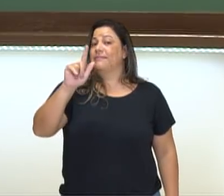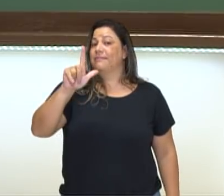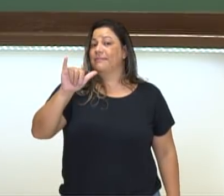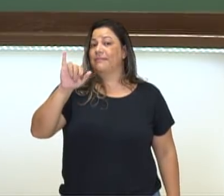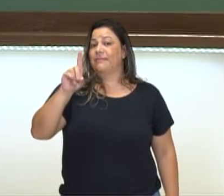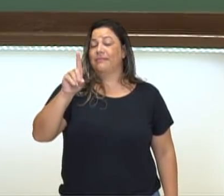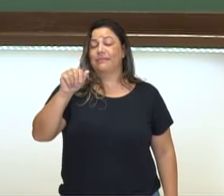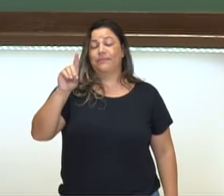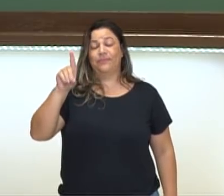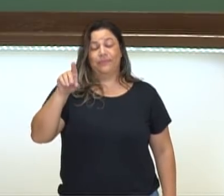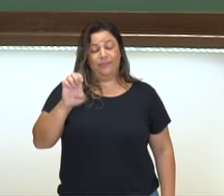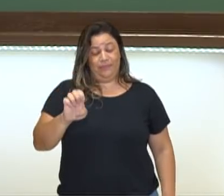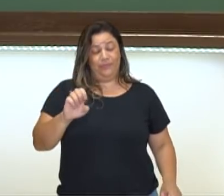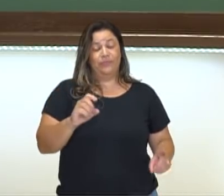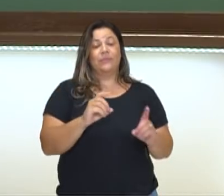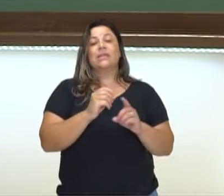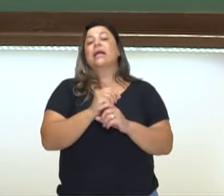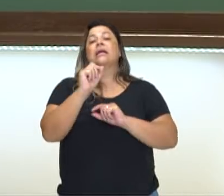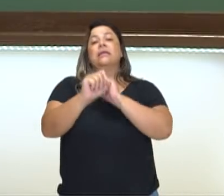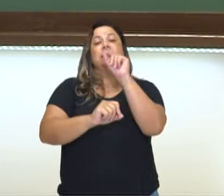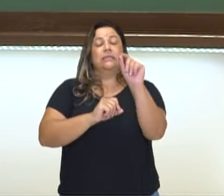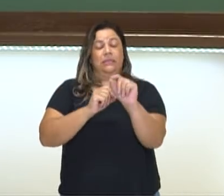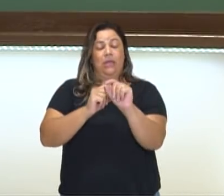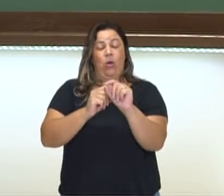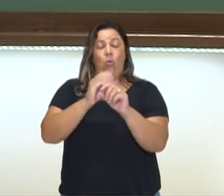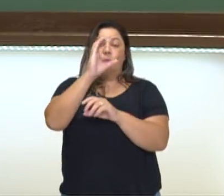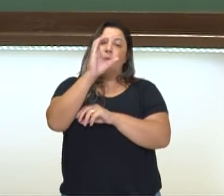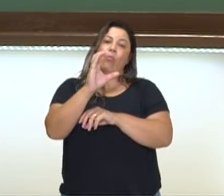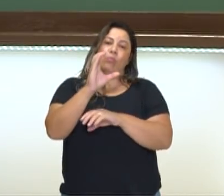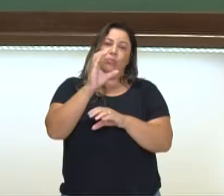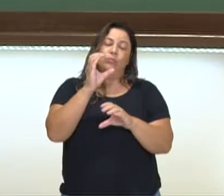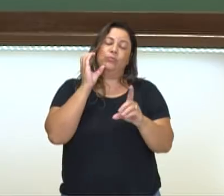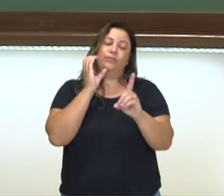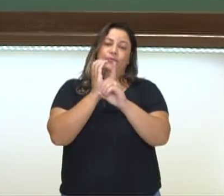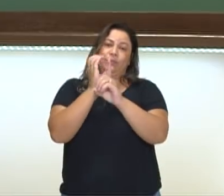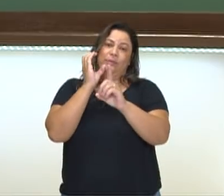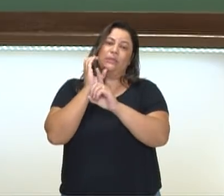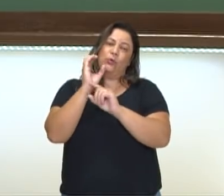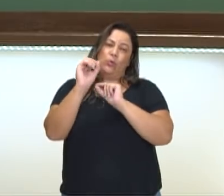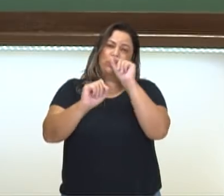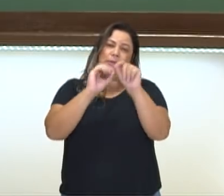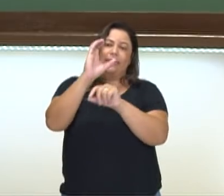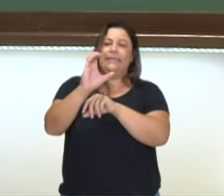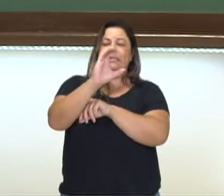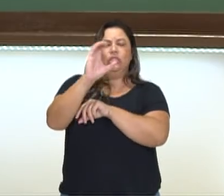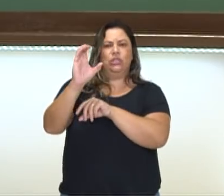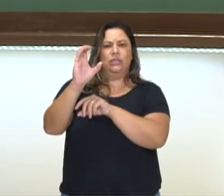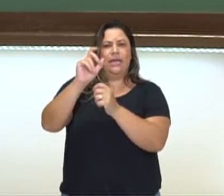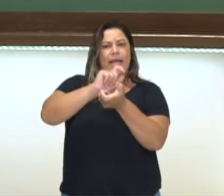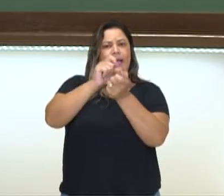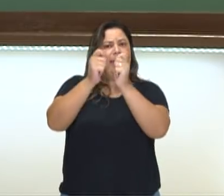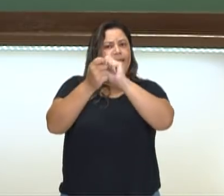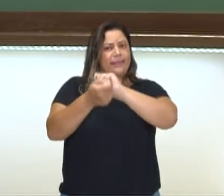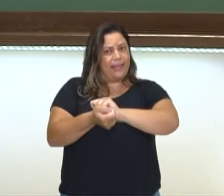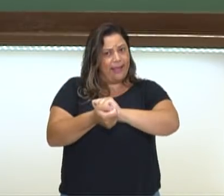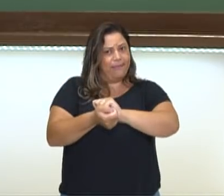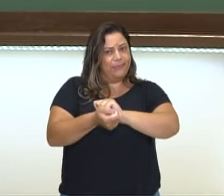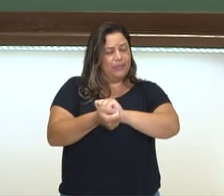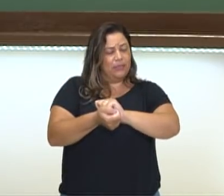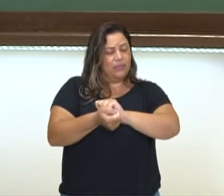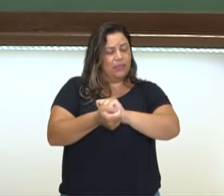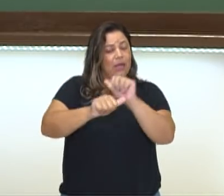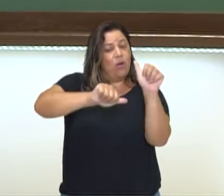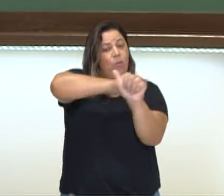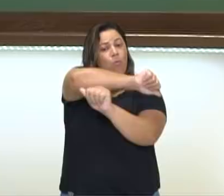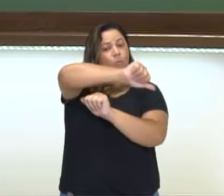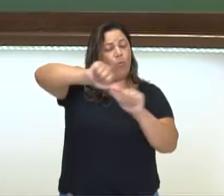própria cultura, junto com a ideia dos santos e santas da Igreja Católica, vira festa junina e vem para o Brasil